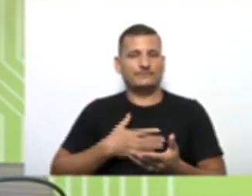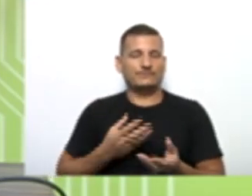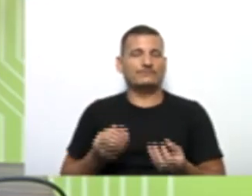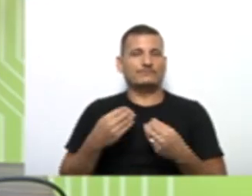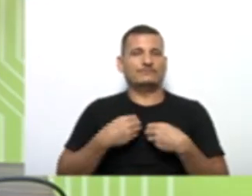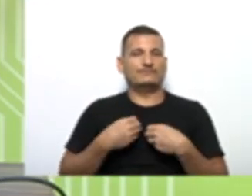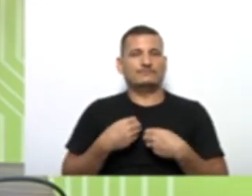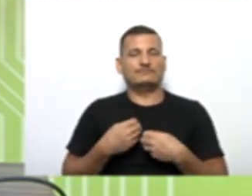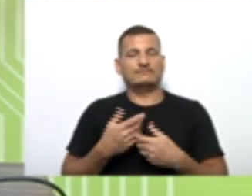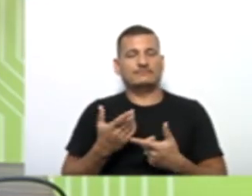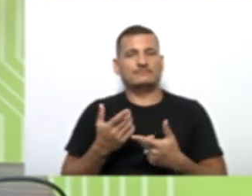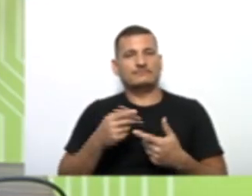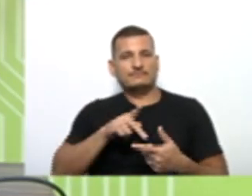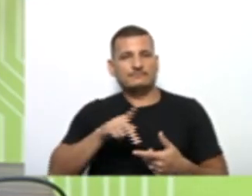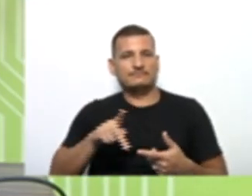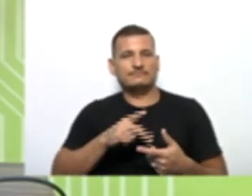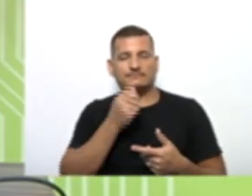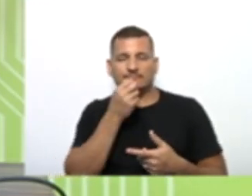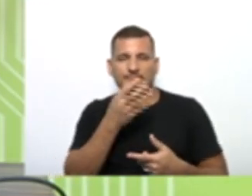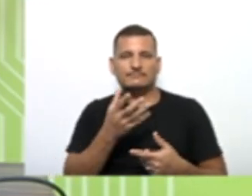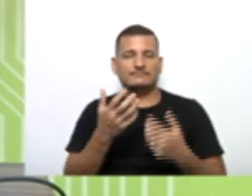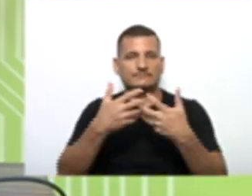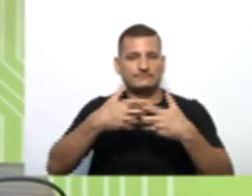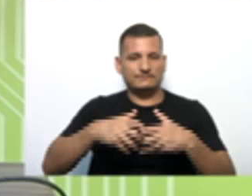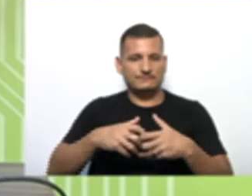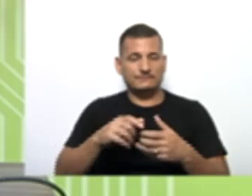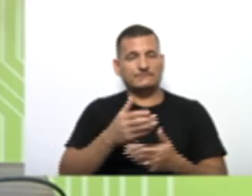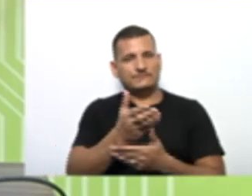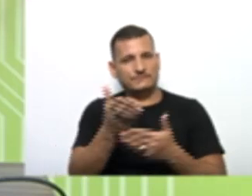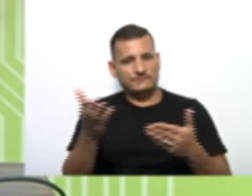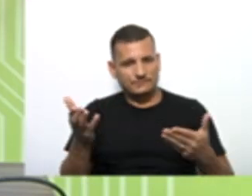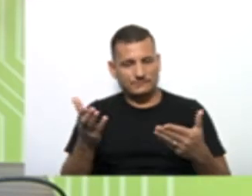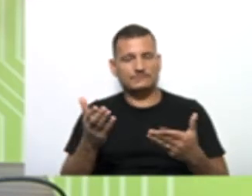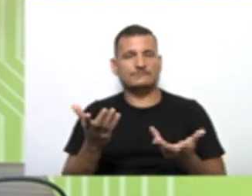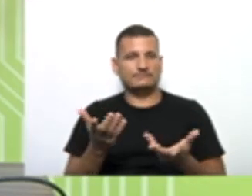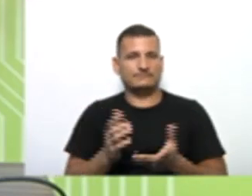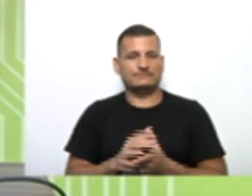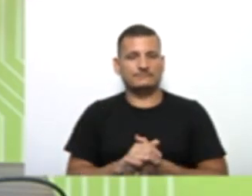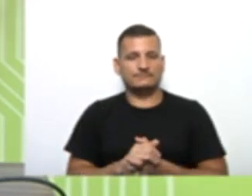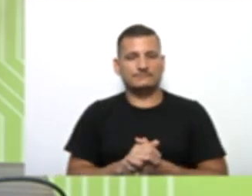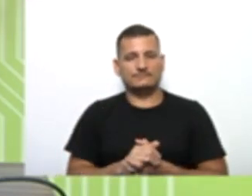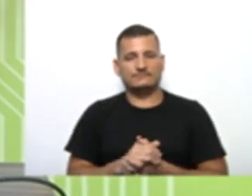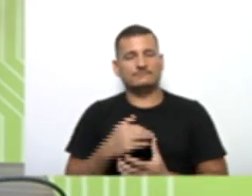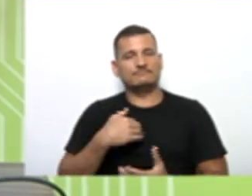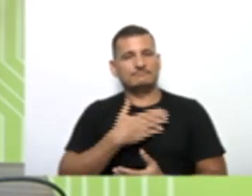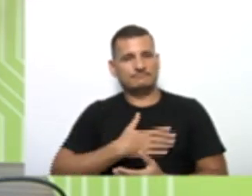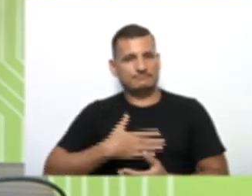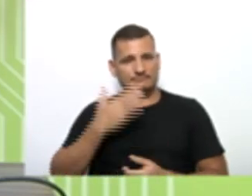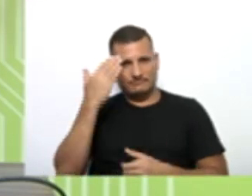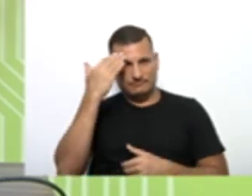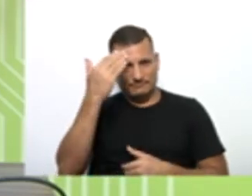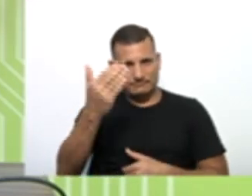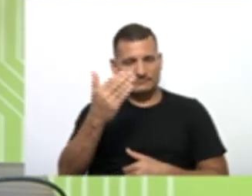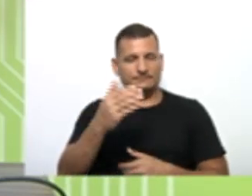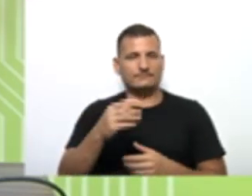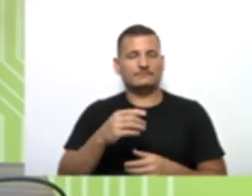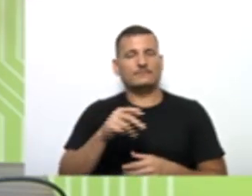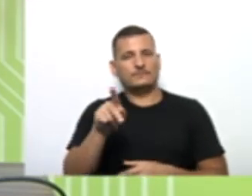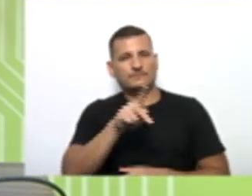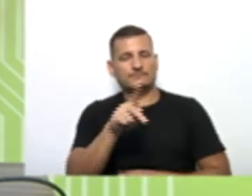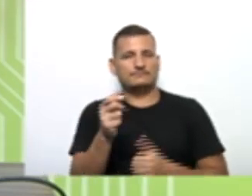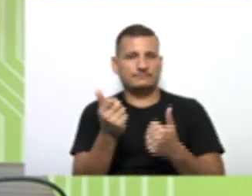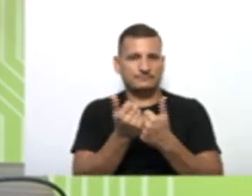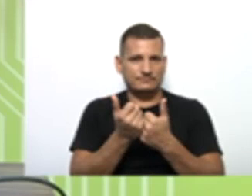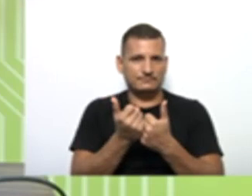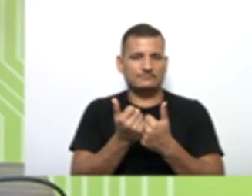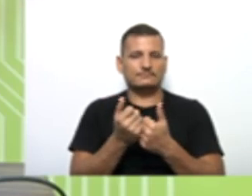enquanto IFRO, enquanto professores. Vocês é que nos privilegiam. Então, eu gostaria de agradecer aos tutores, os